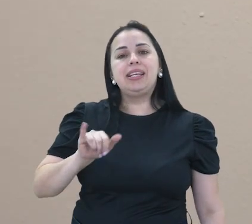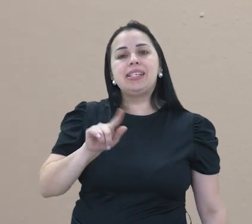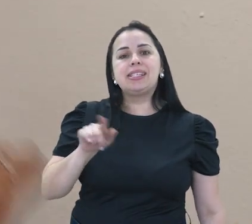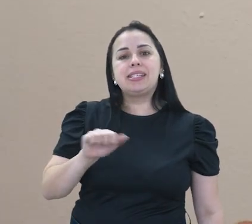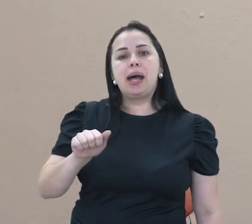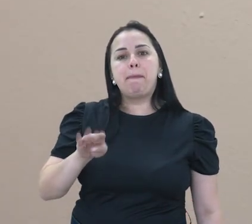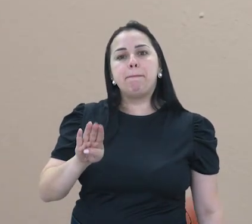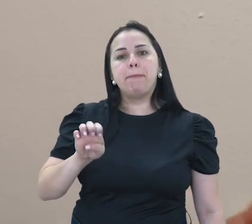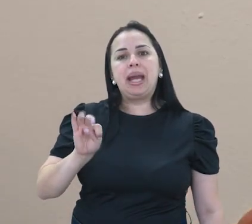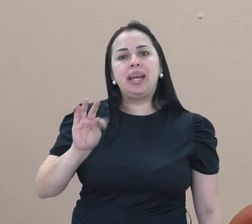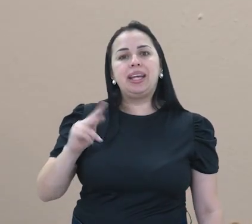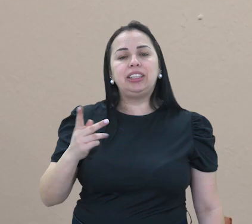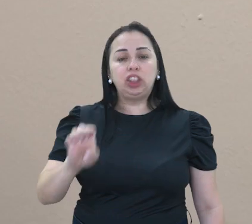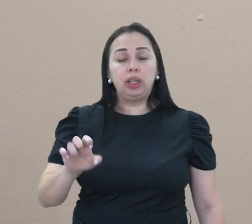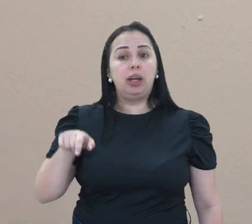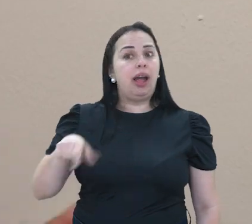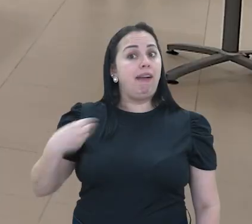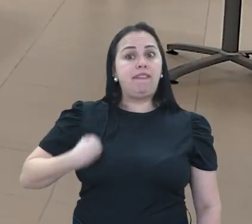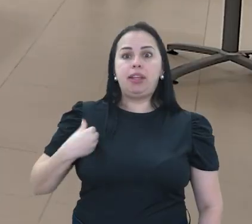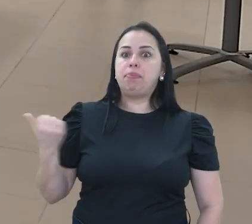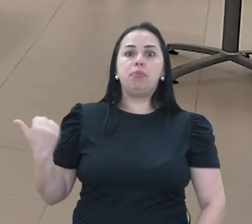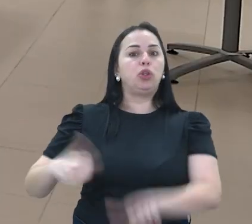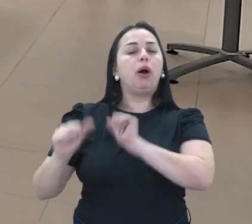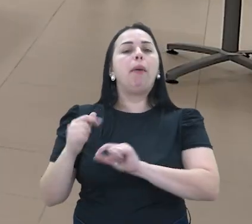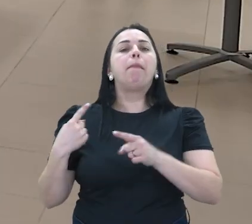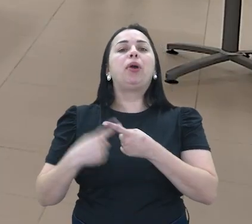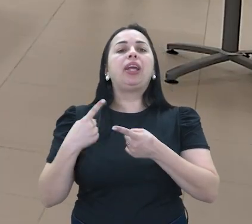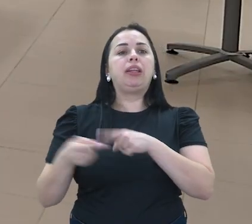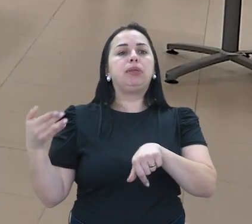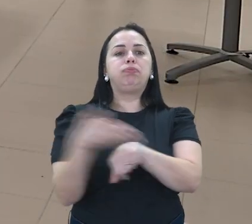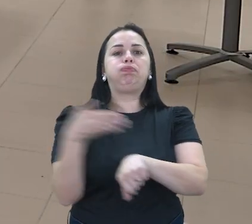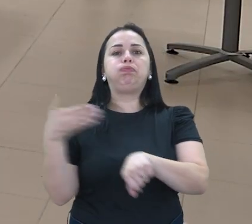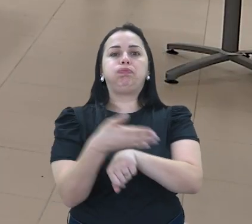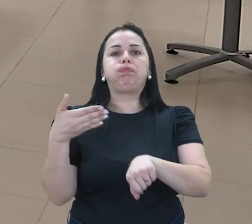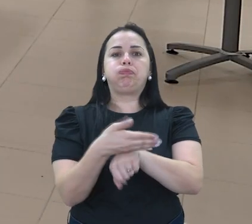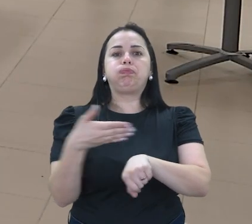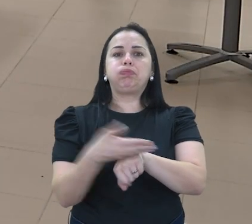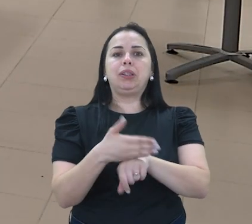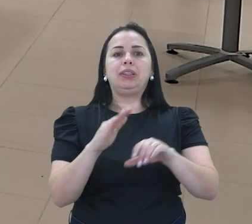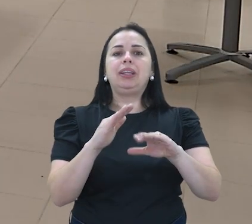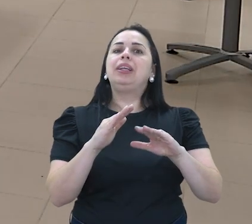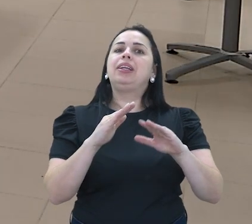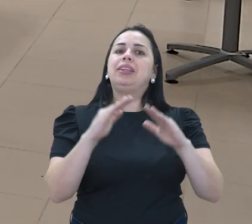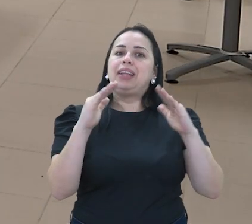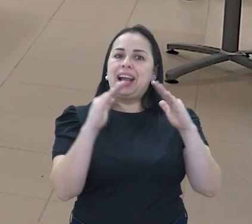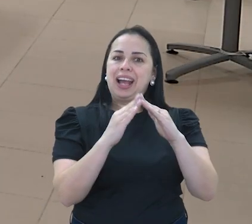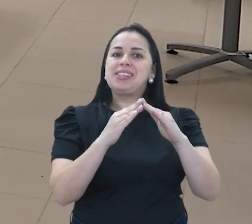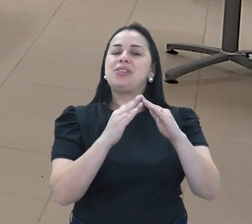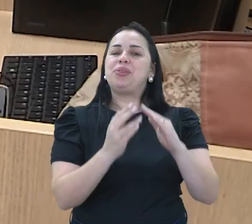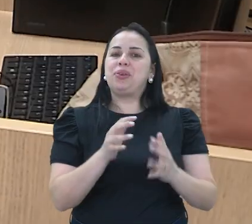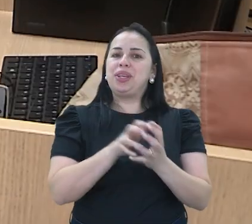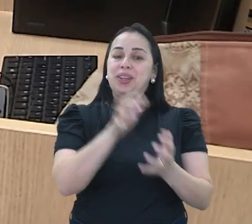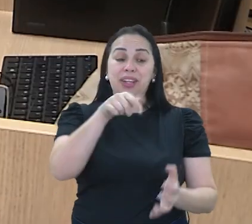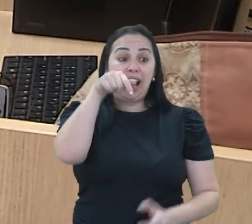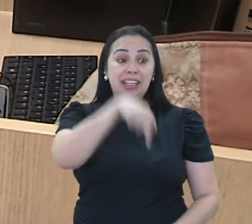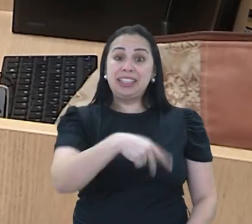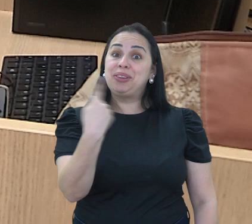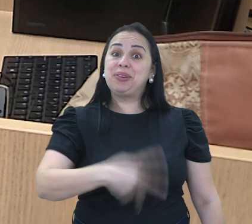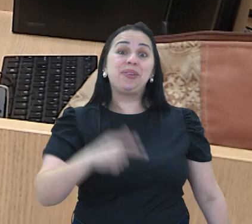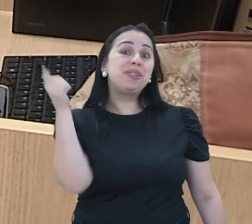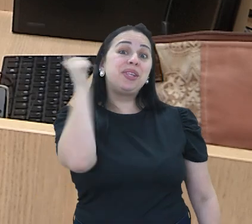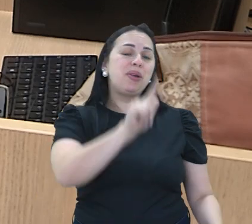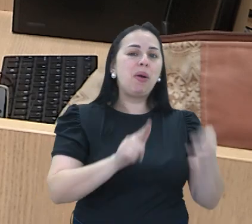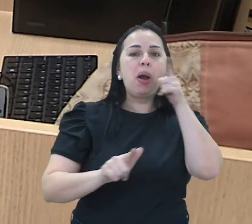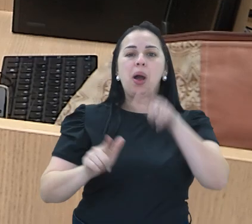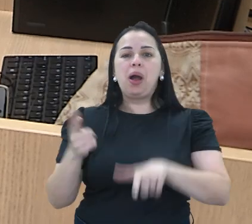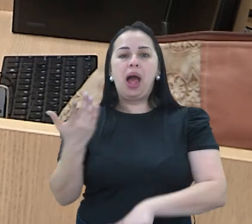Dona Elizabeth Rodrigues, de 65 anos, mudou depois que começou a frequentar as atividades na casa do idoso. Aqui,